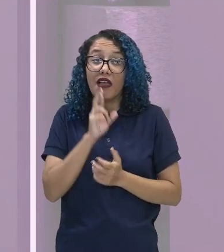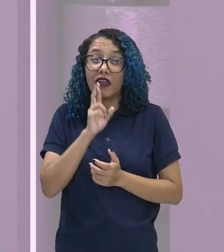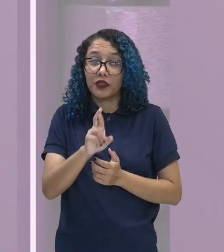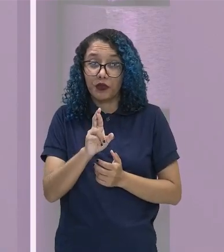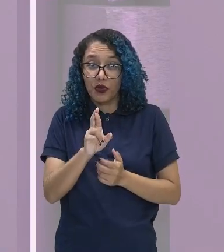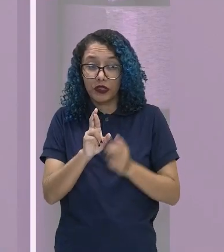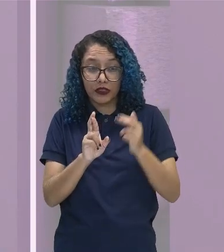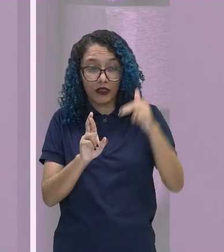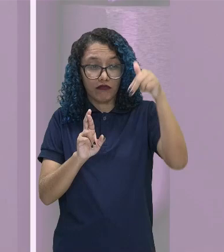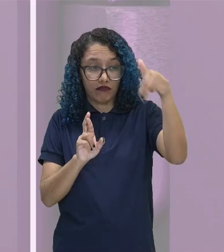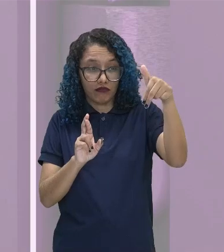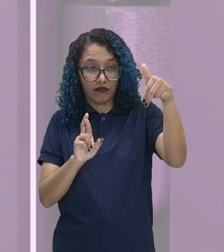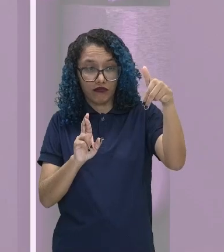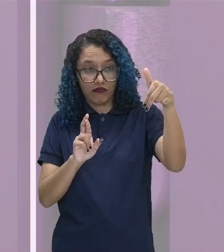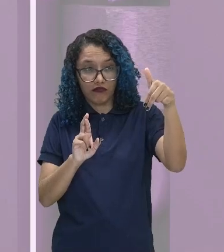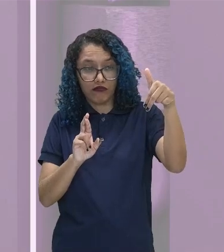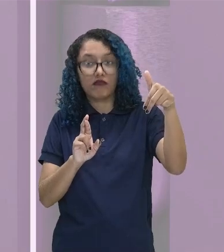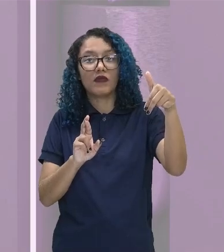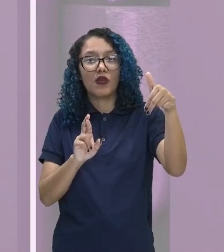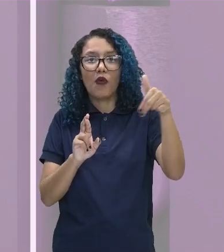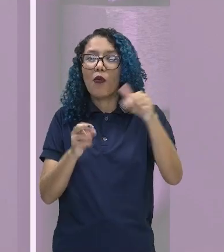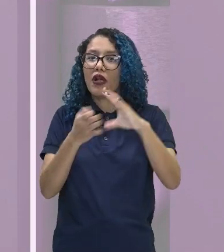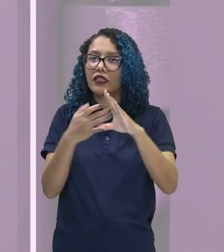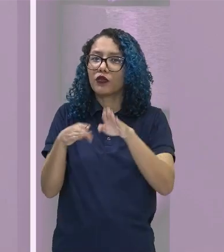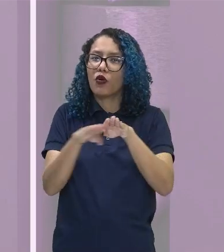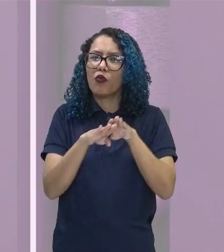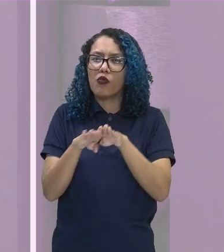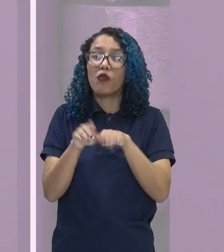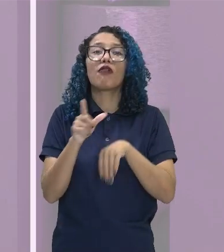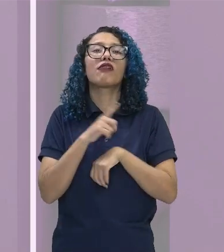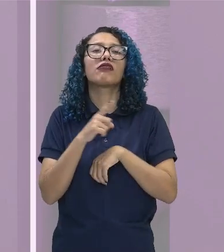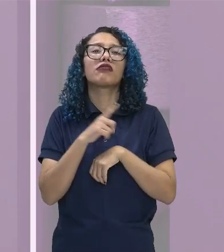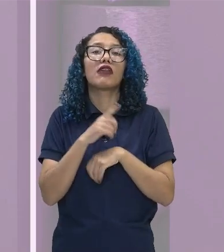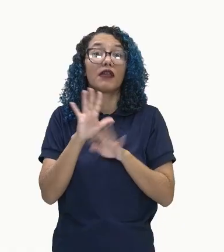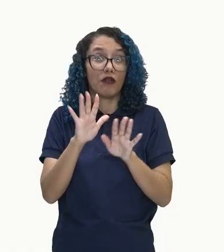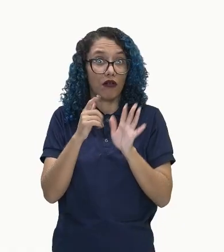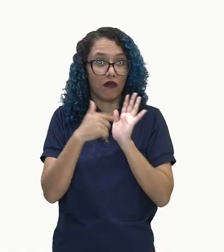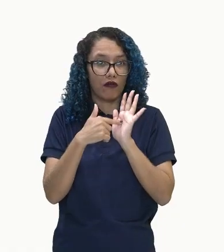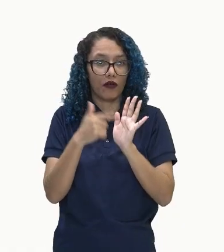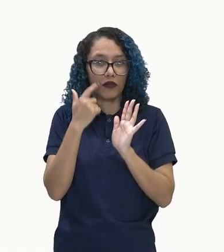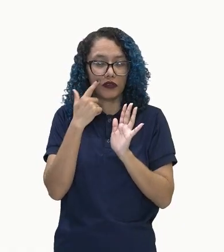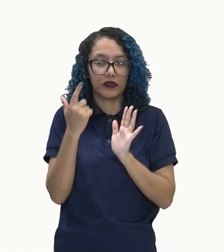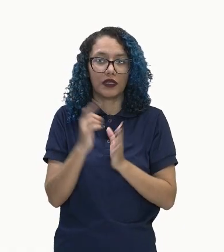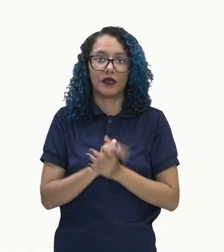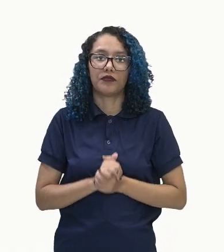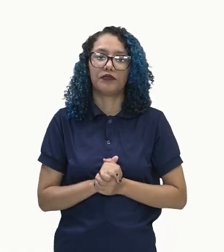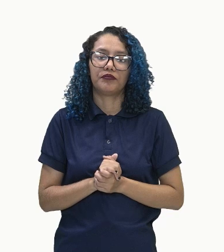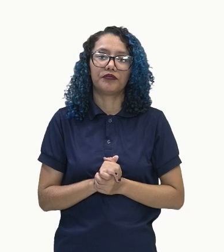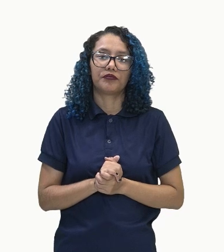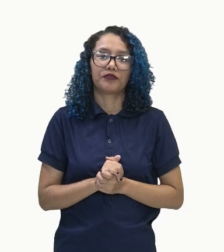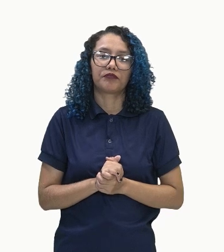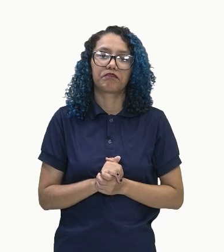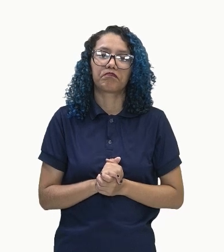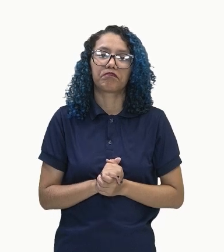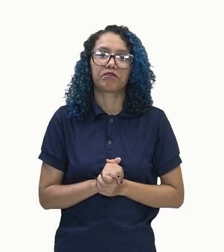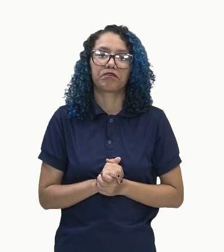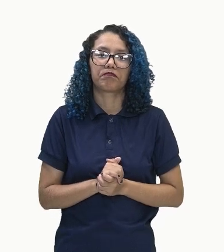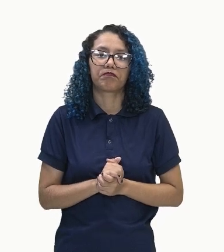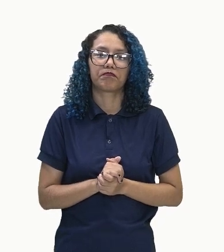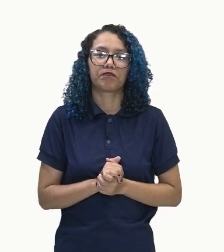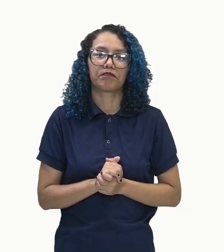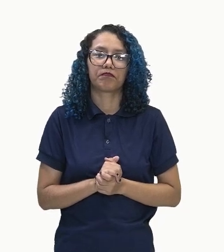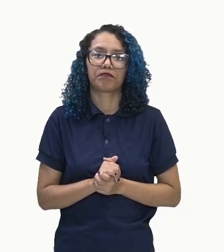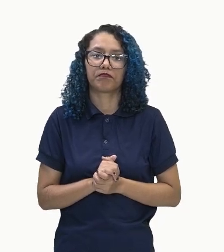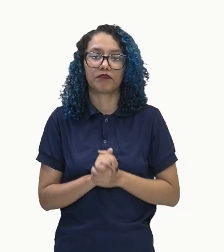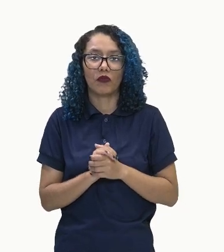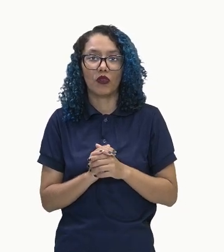o expoente. E qual é? Você já percebeu? Vem comigo que eu vou te mostrar, ó. O que tem aí, ó, de especial entre o